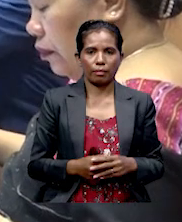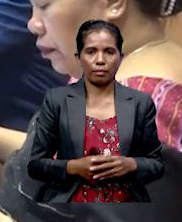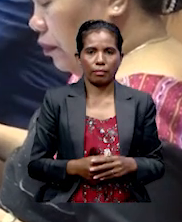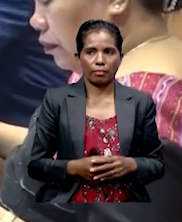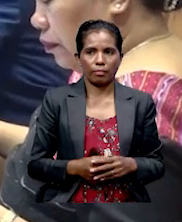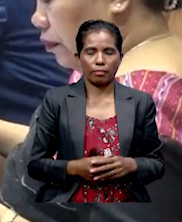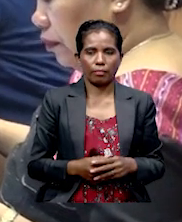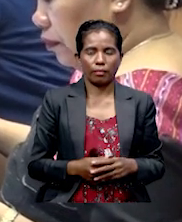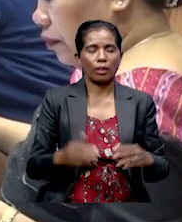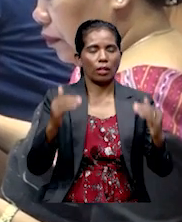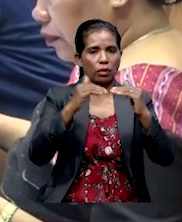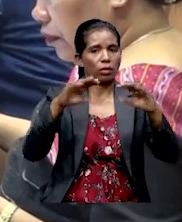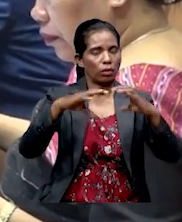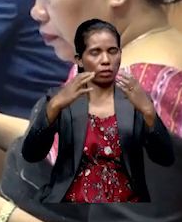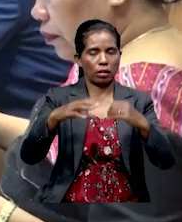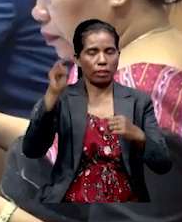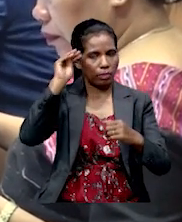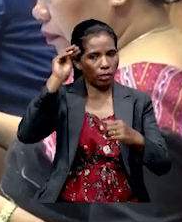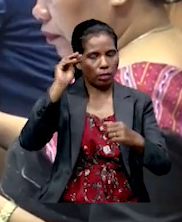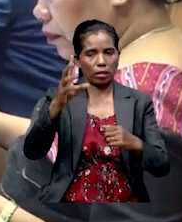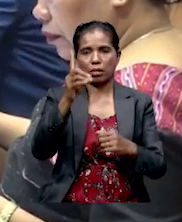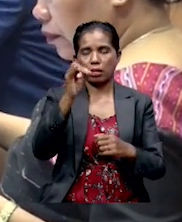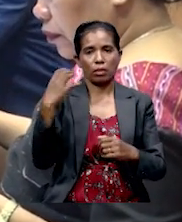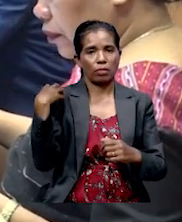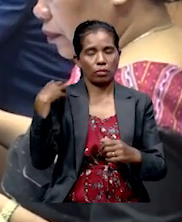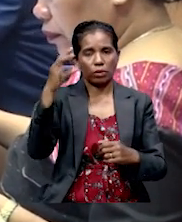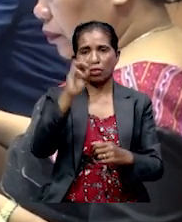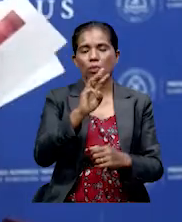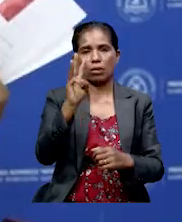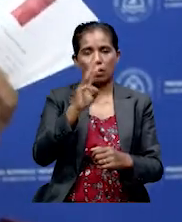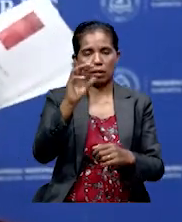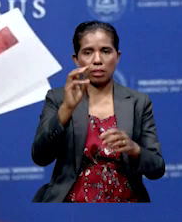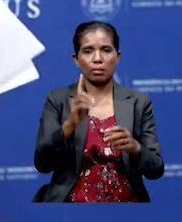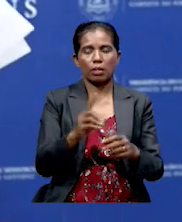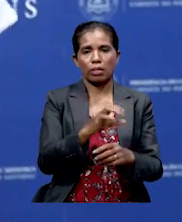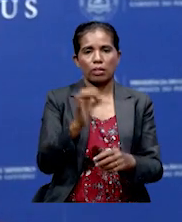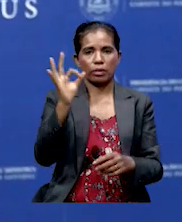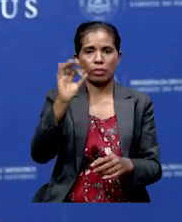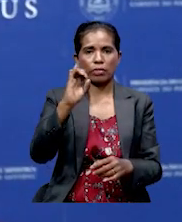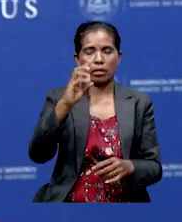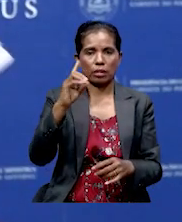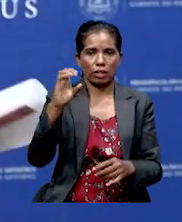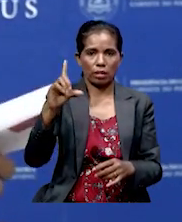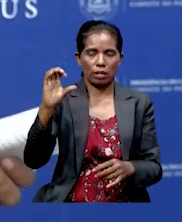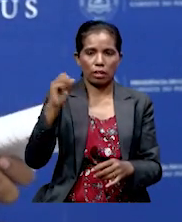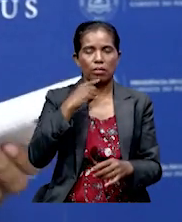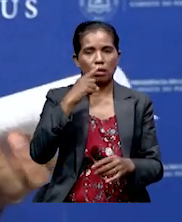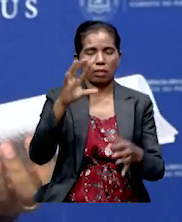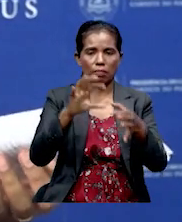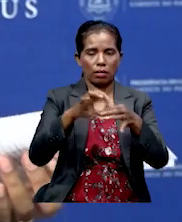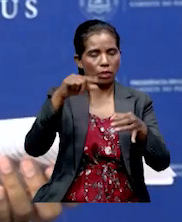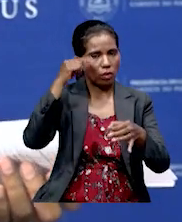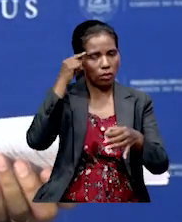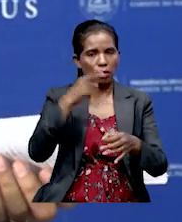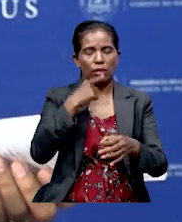A foi em reunião com o Conselho Ministro Palácio Governo dele, Quartané, porta-voz governo Fidelis Manuel Leite Magalhães, Hateden, membro do governo na Inrua, mas